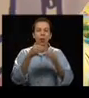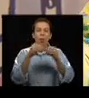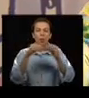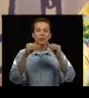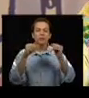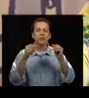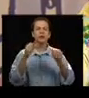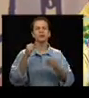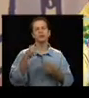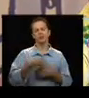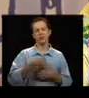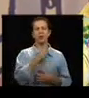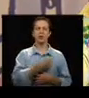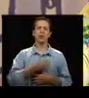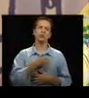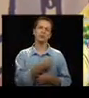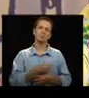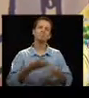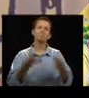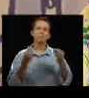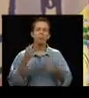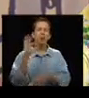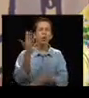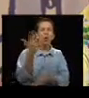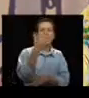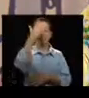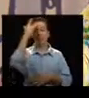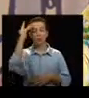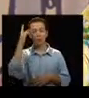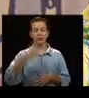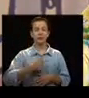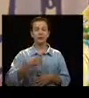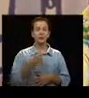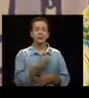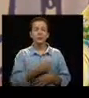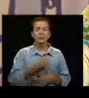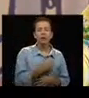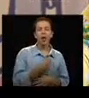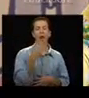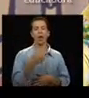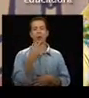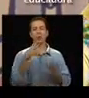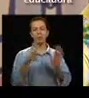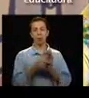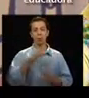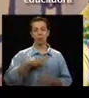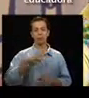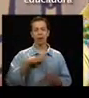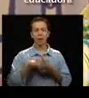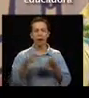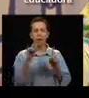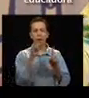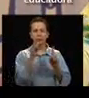comida. Nós, claro, tínhamos muita saudade do clima, da gente, da língua, né? Mas